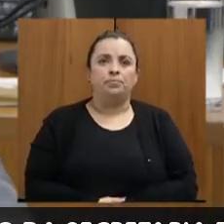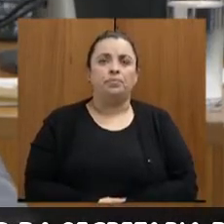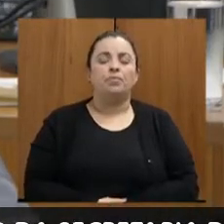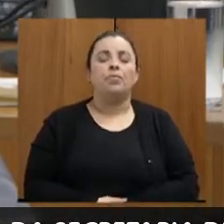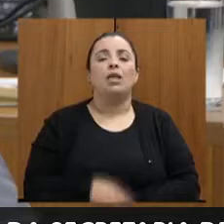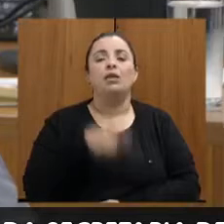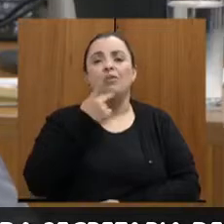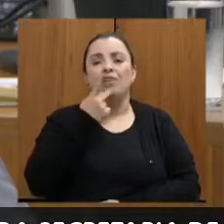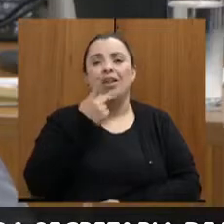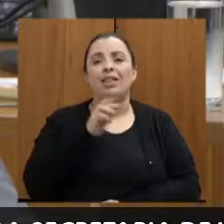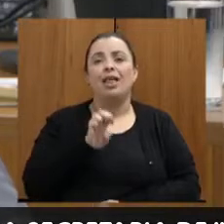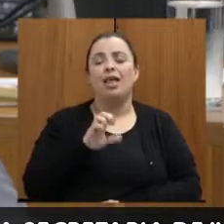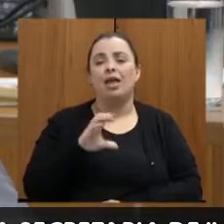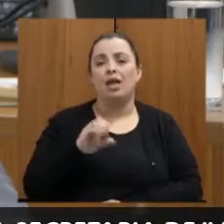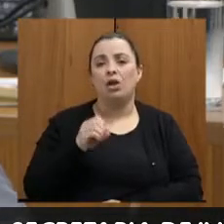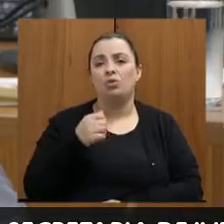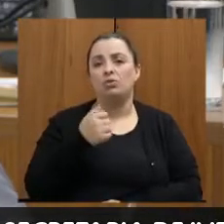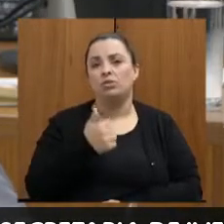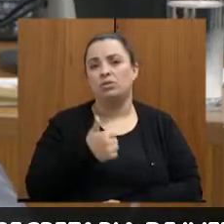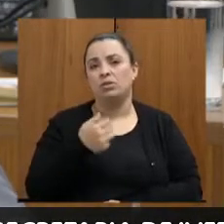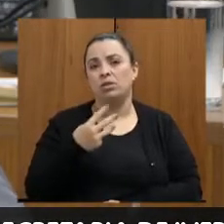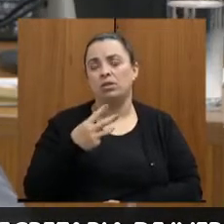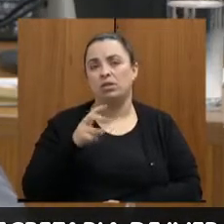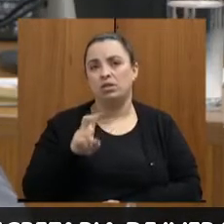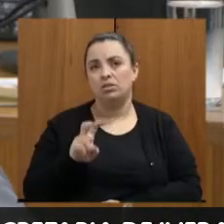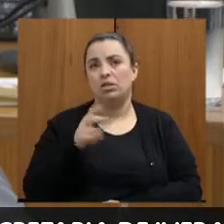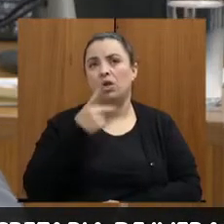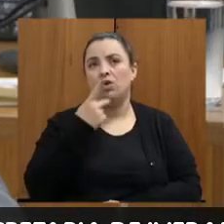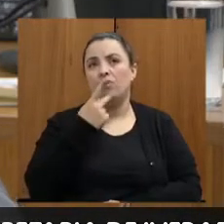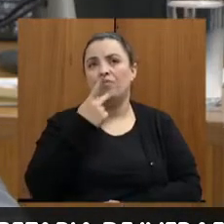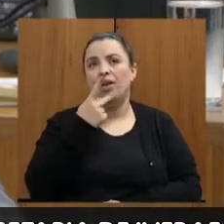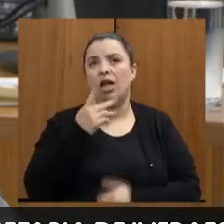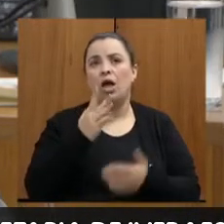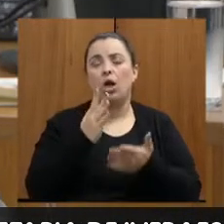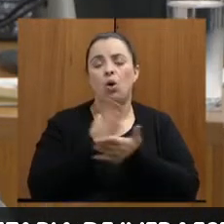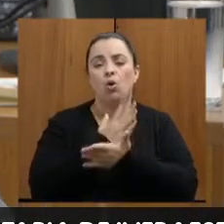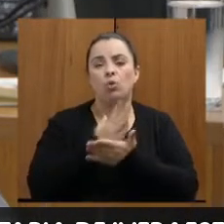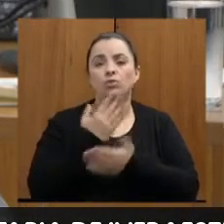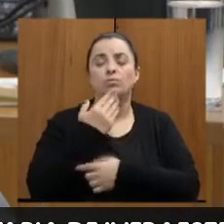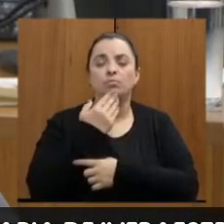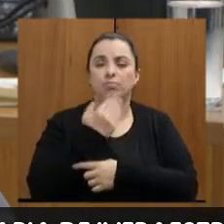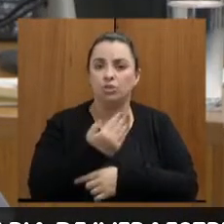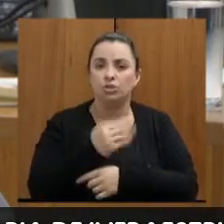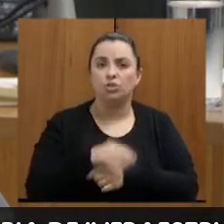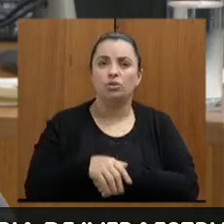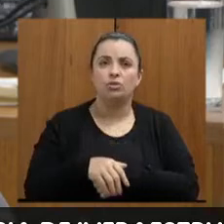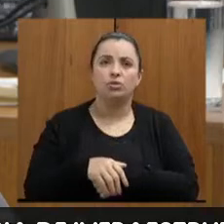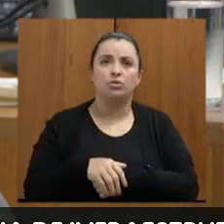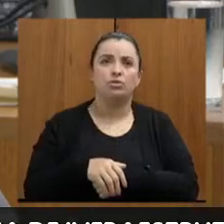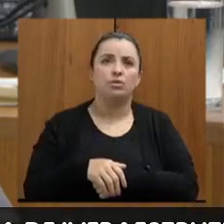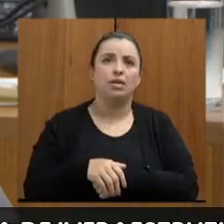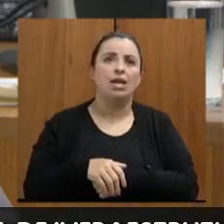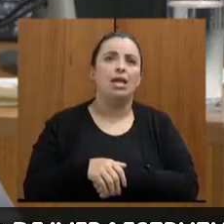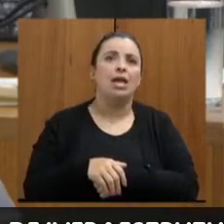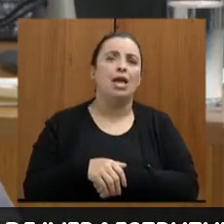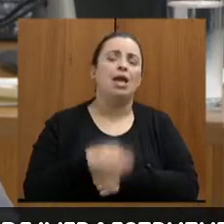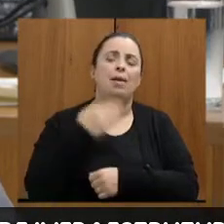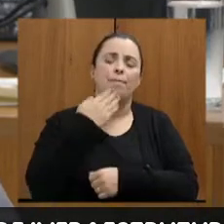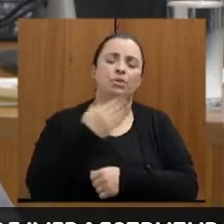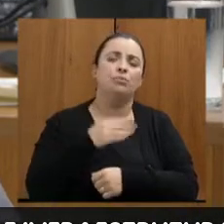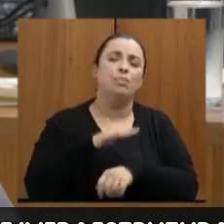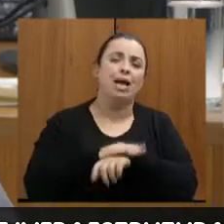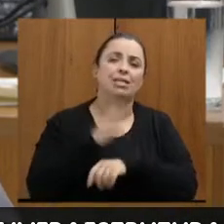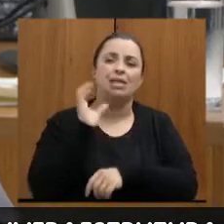75 também de fazer né alguns algumas solicitações no caso de agilizar mesmo